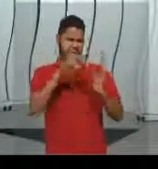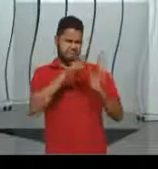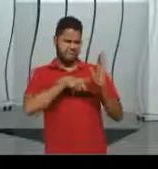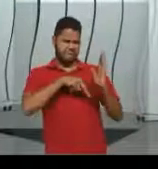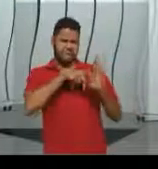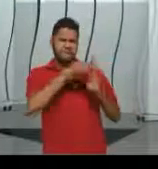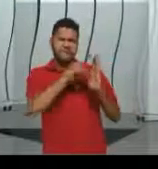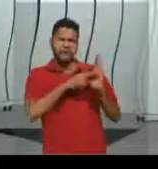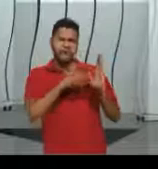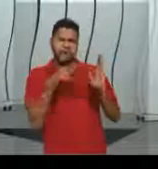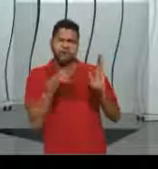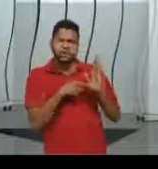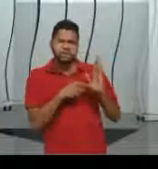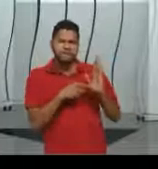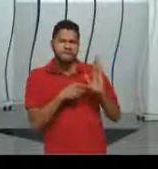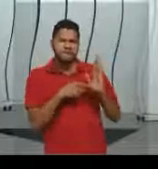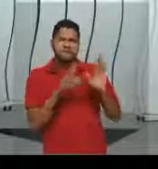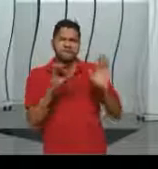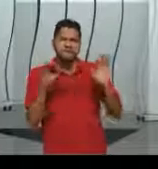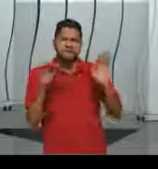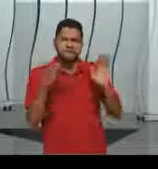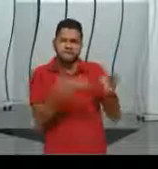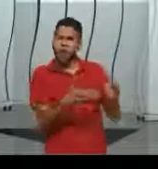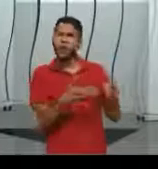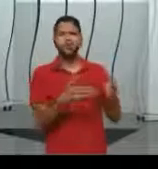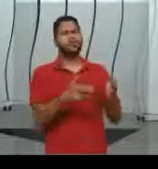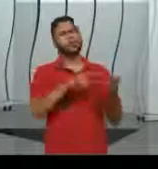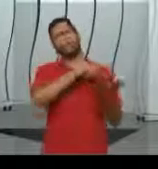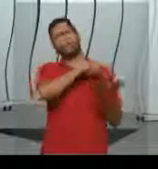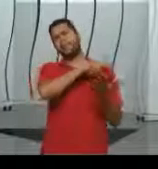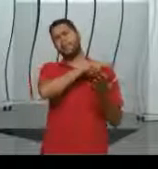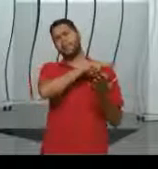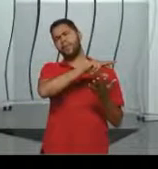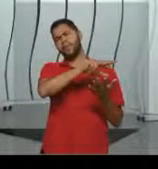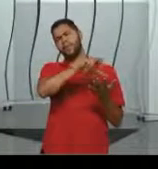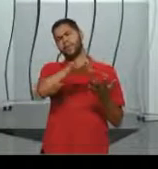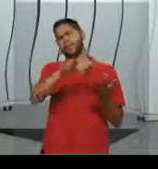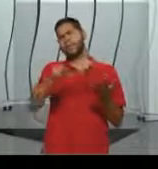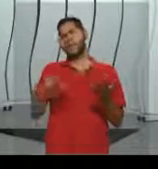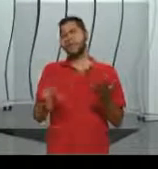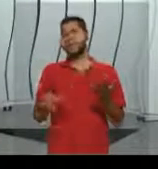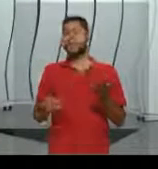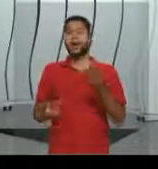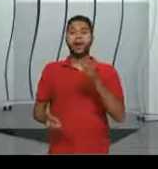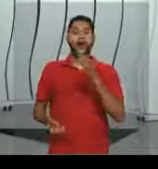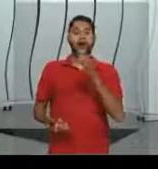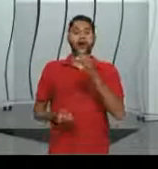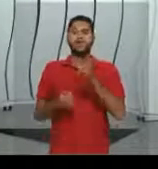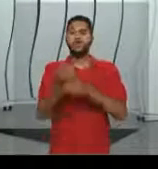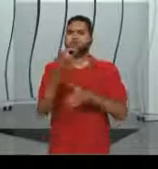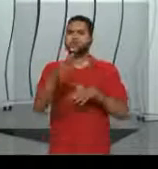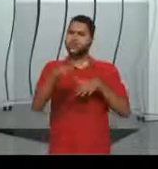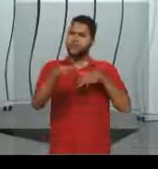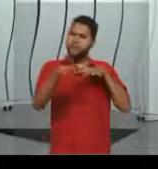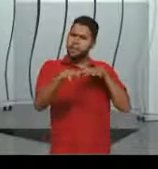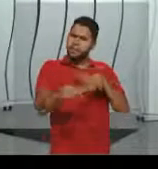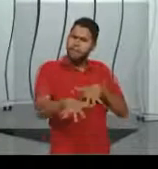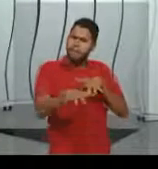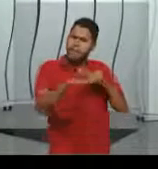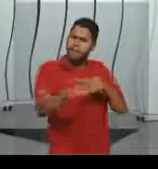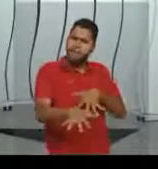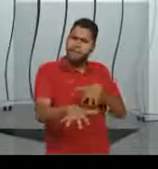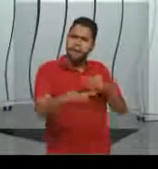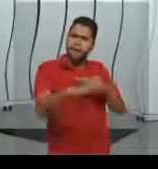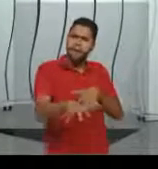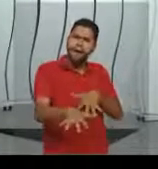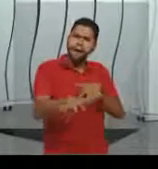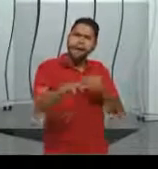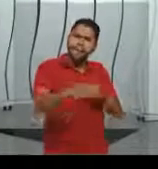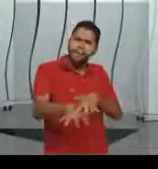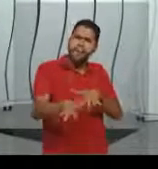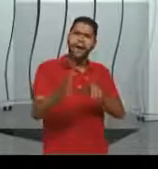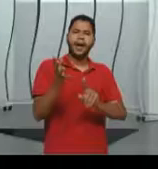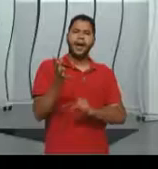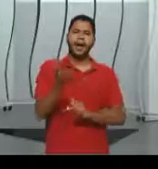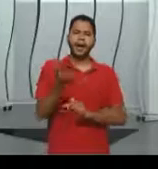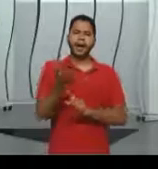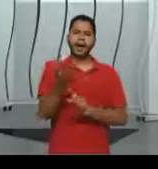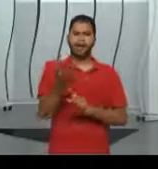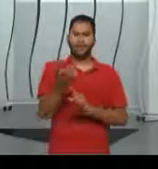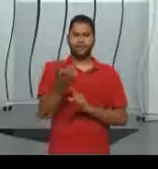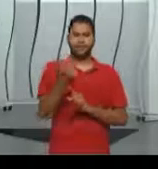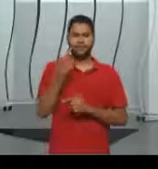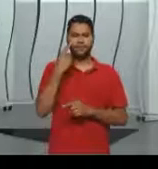Nós podemos ter vários tipos de suporte. E aí vão surgir vários movimentos artísticos. Nós vamos ver isso